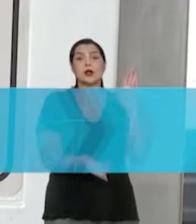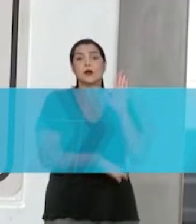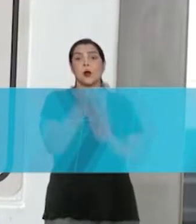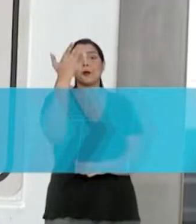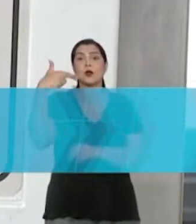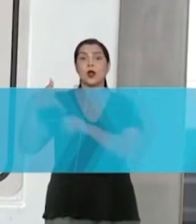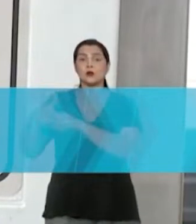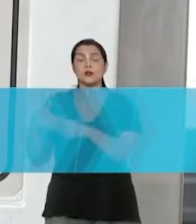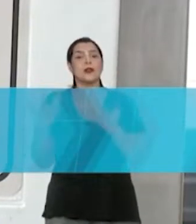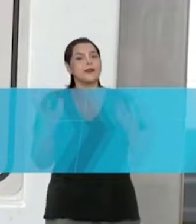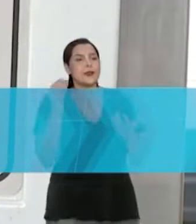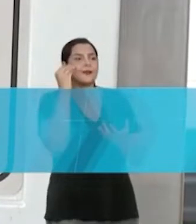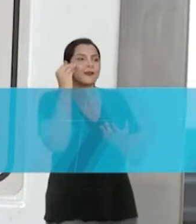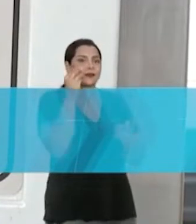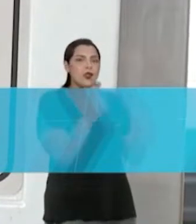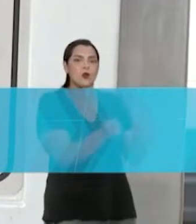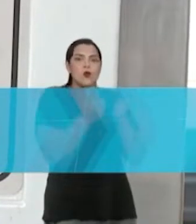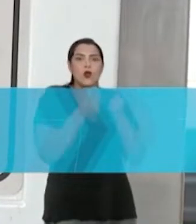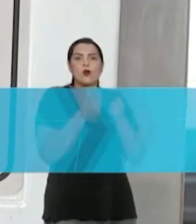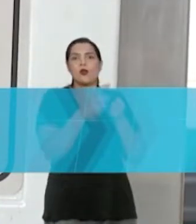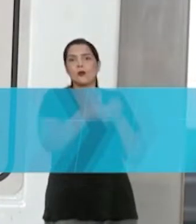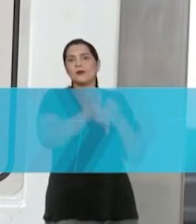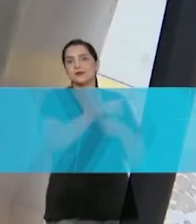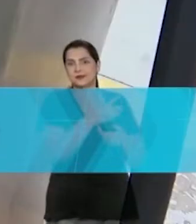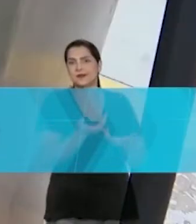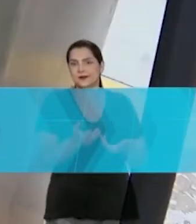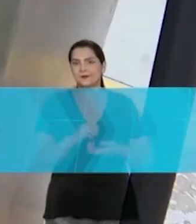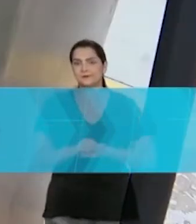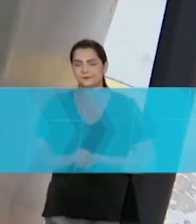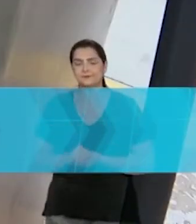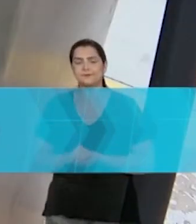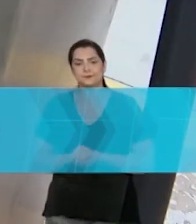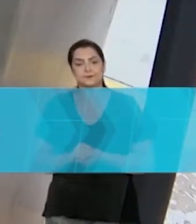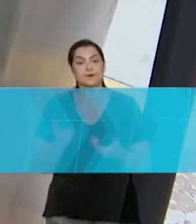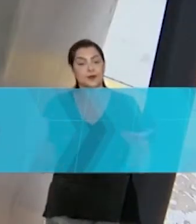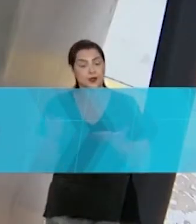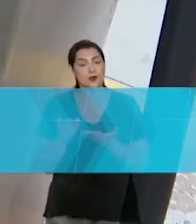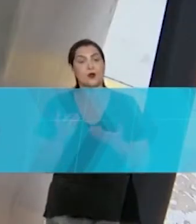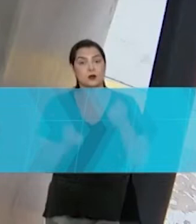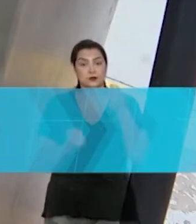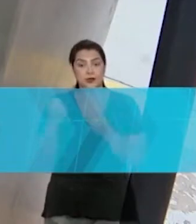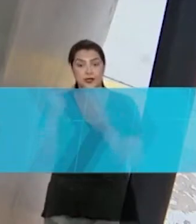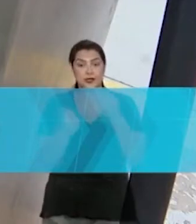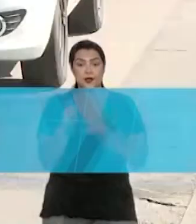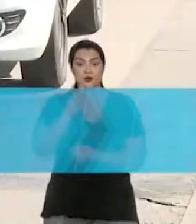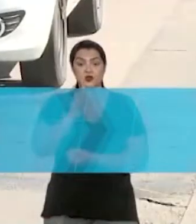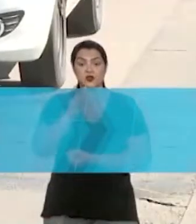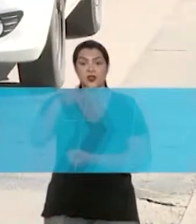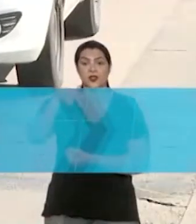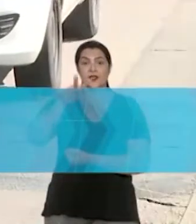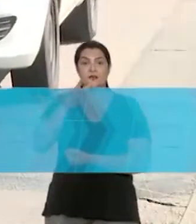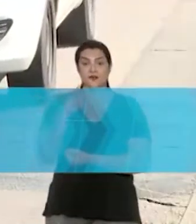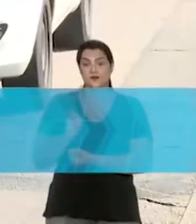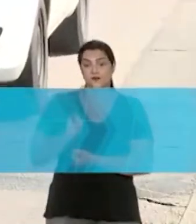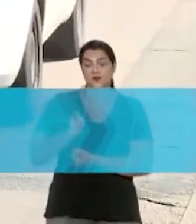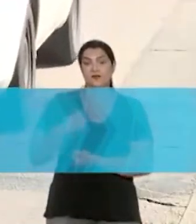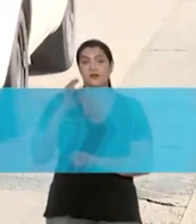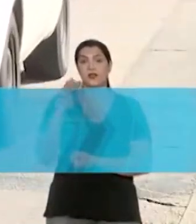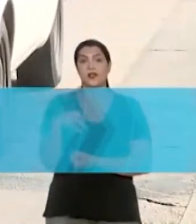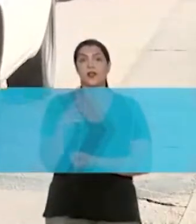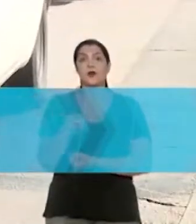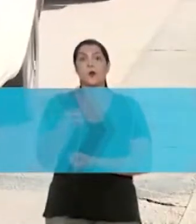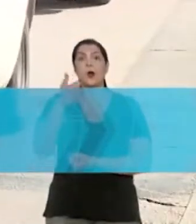ano 67 1487 veículos passaram a adotar o GNV em 2022